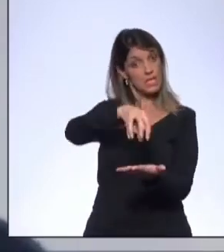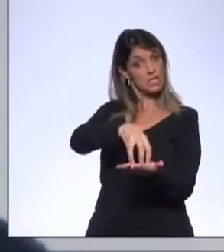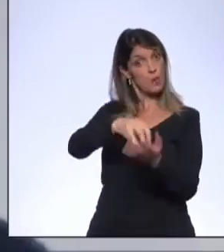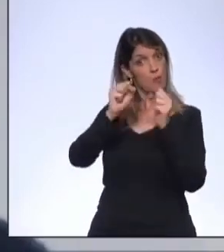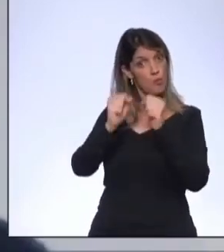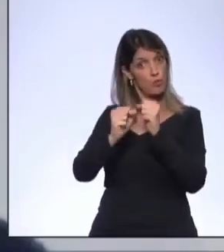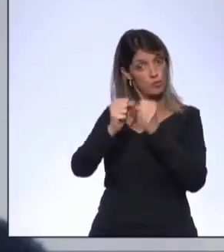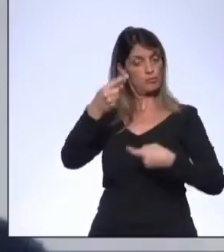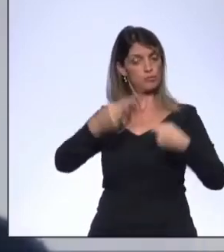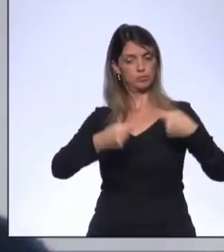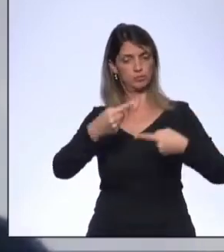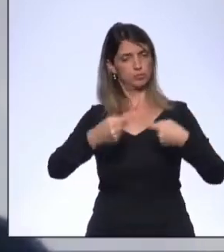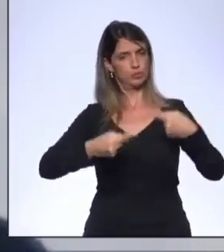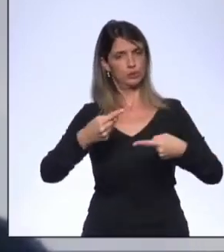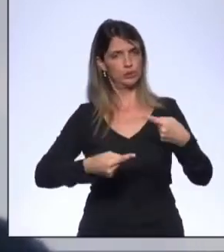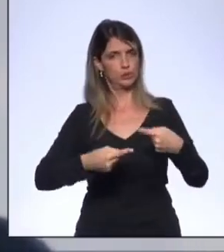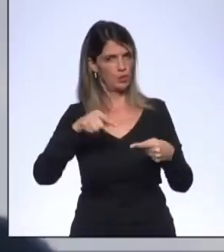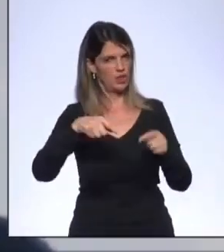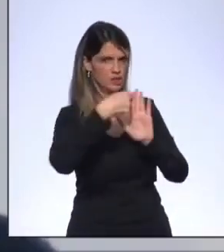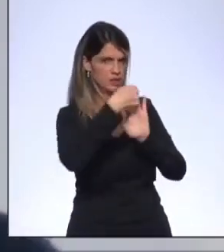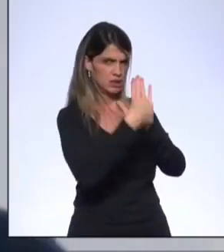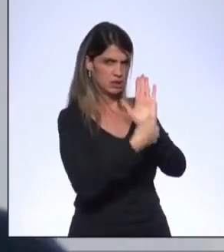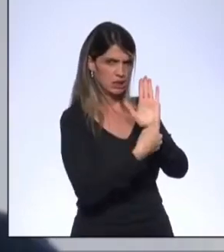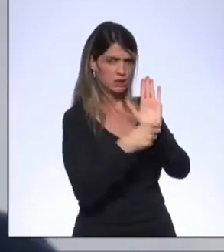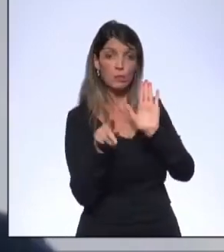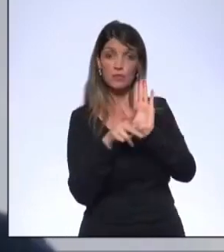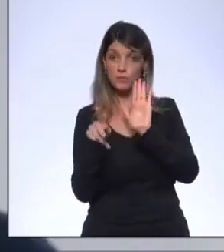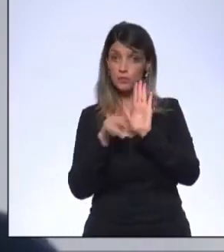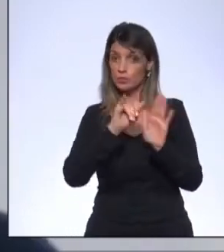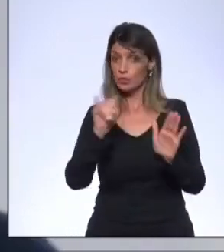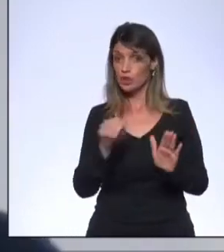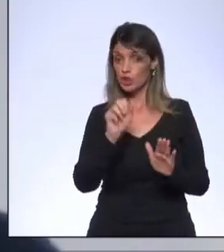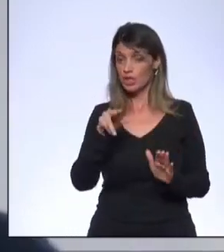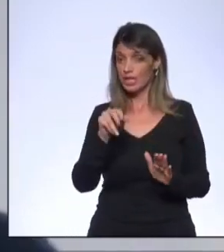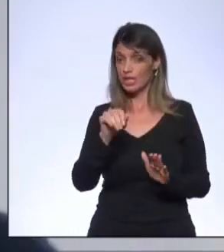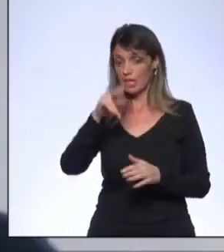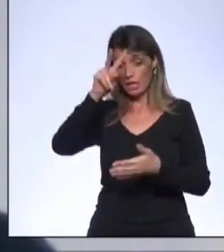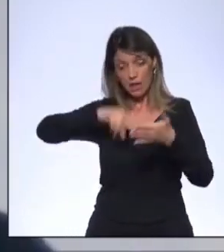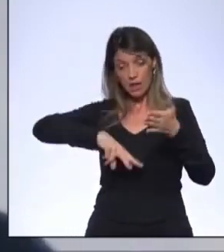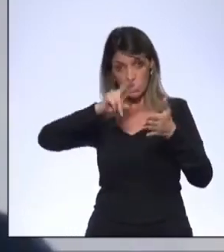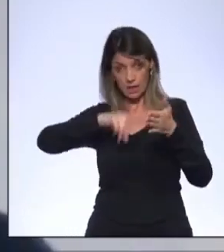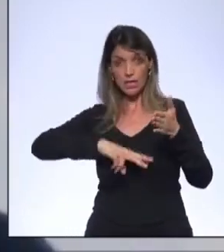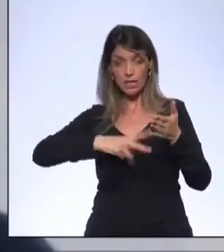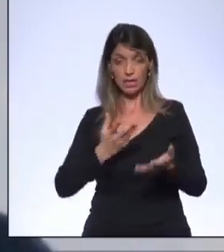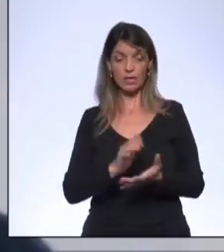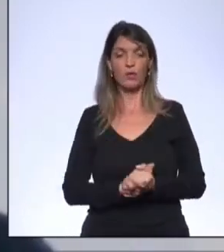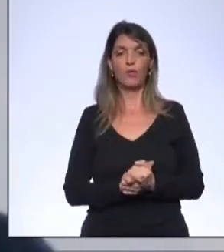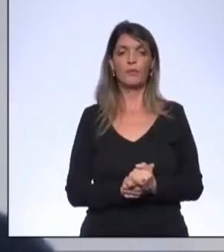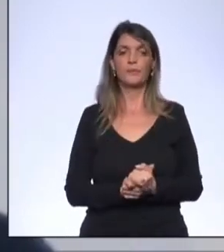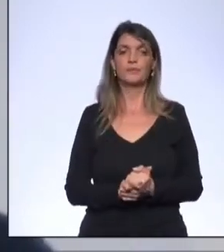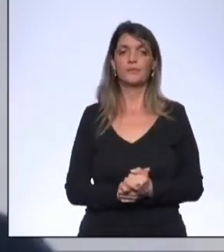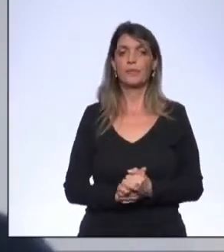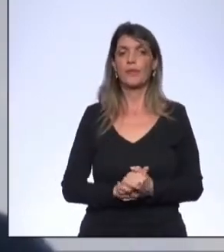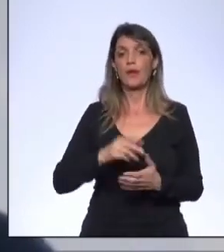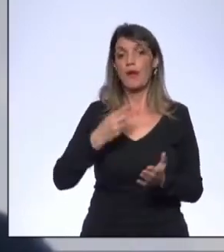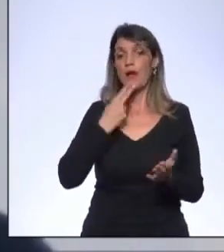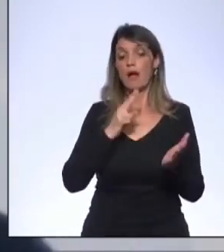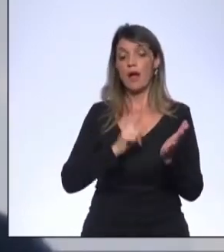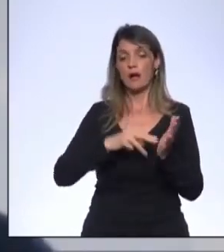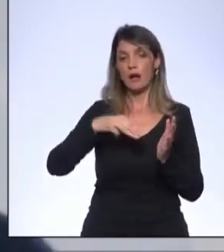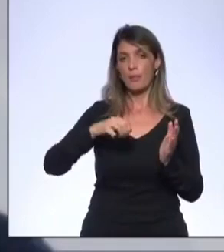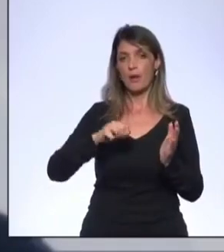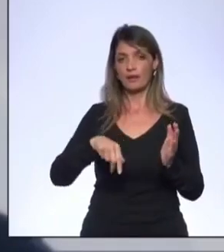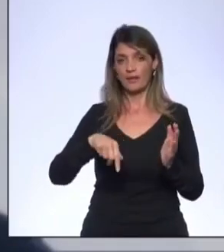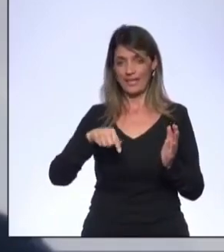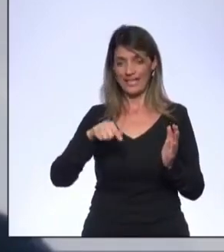poder político, né? Esse trechinho que a professora Janaína leu para a gente, que é um trechinho da Magna Carta, demonstra